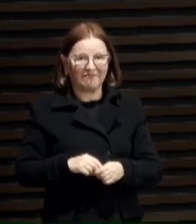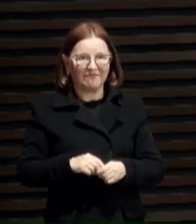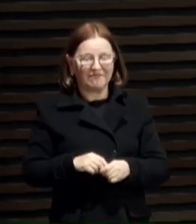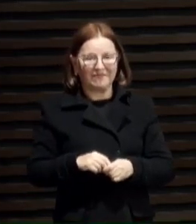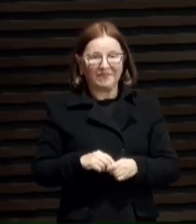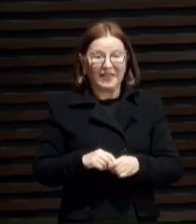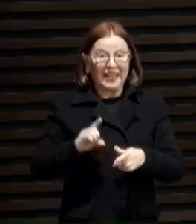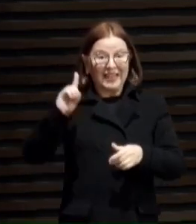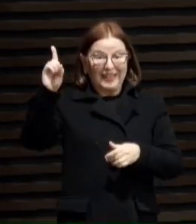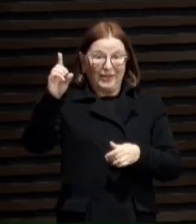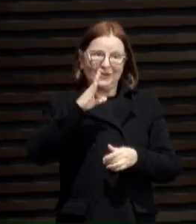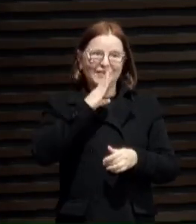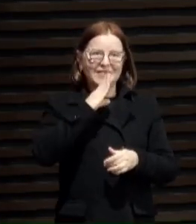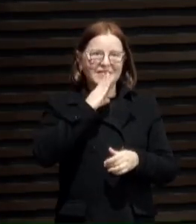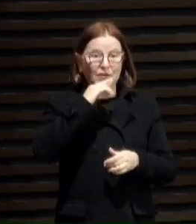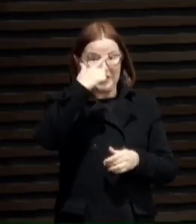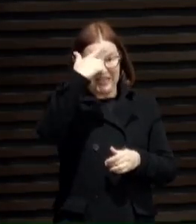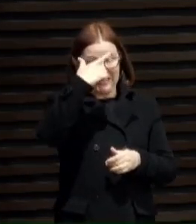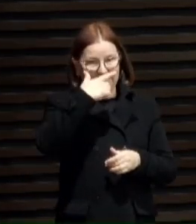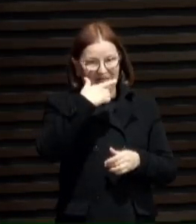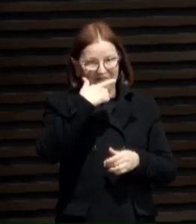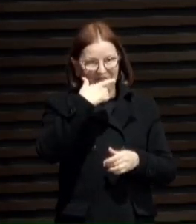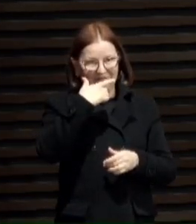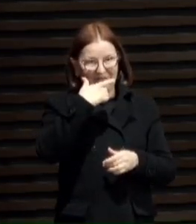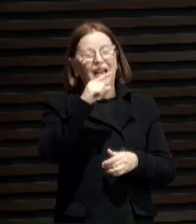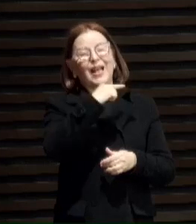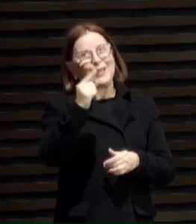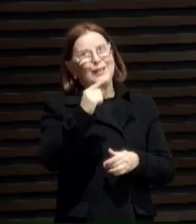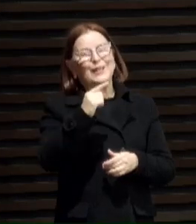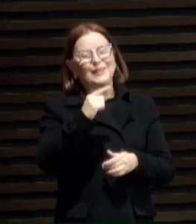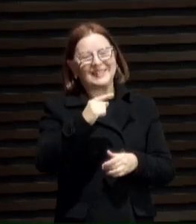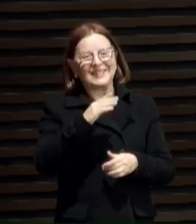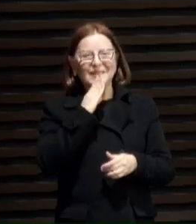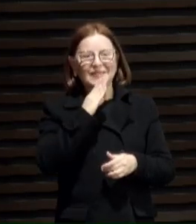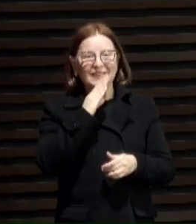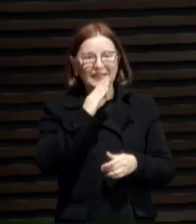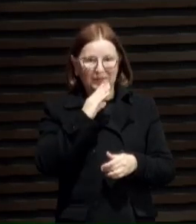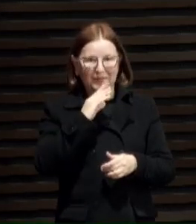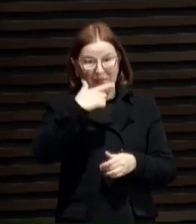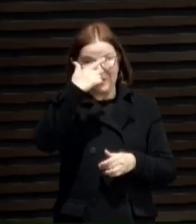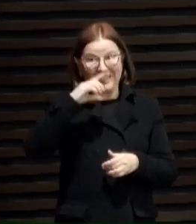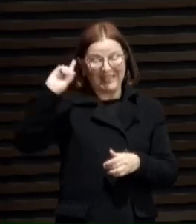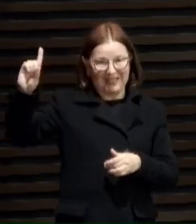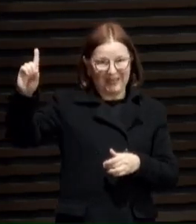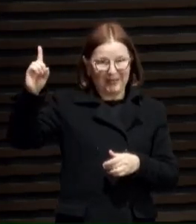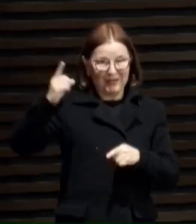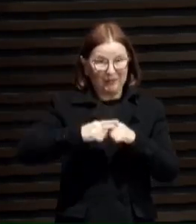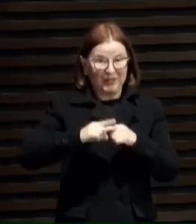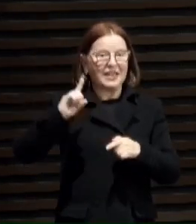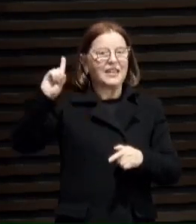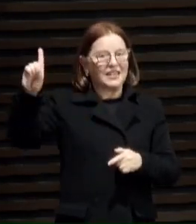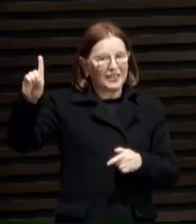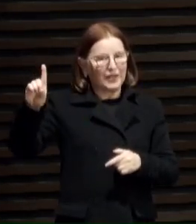Conhecendo Deus, o caráter de Deus como nós conhecemos hoje, sabendo que Deus nos ama, nós